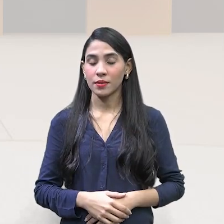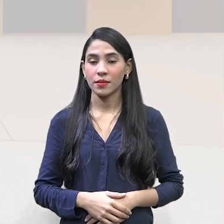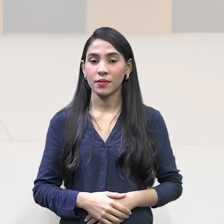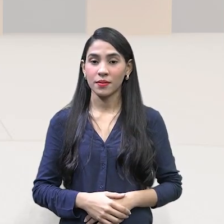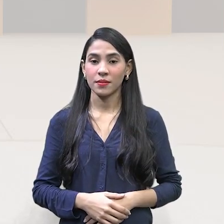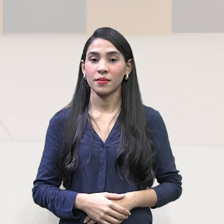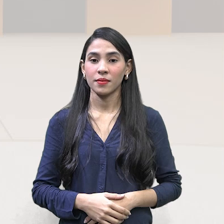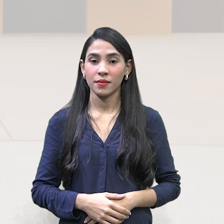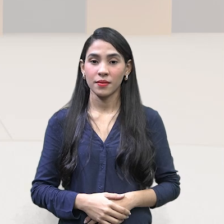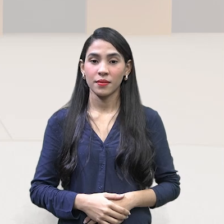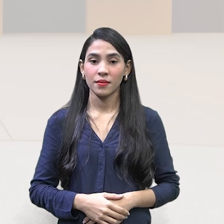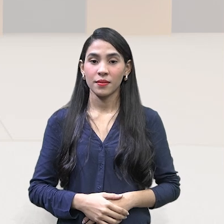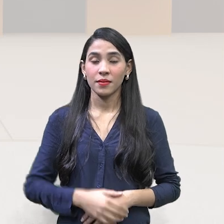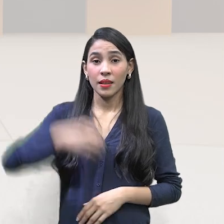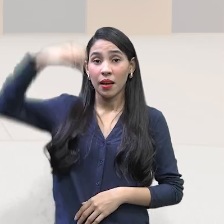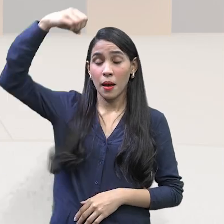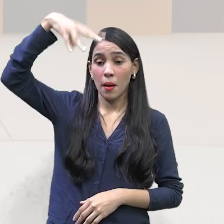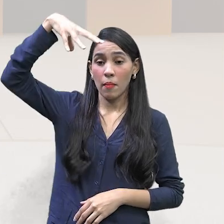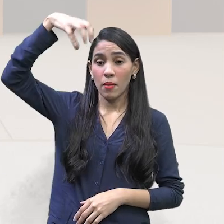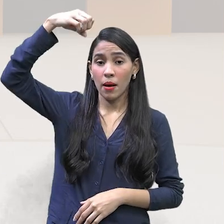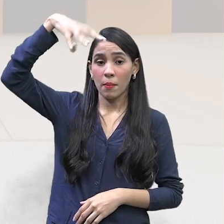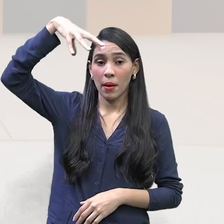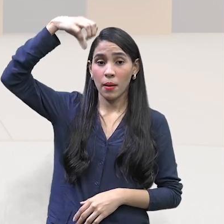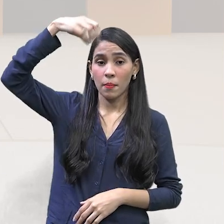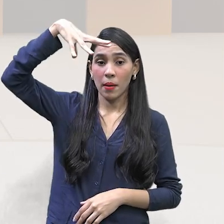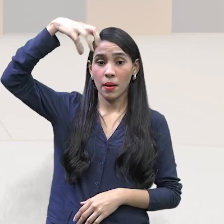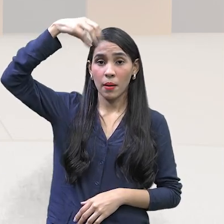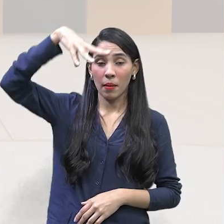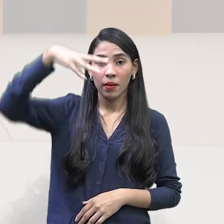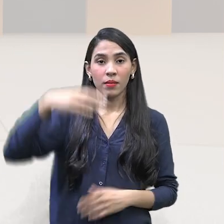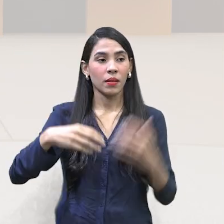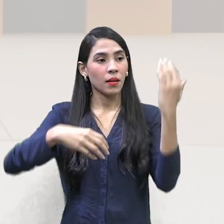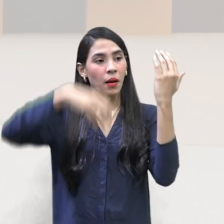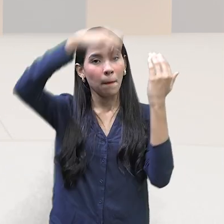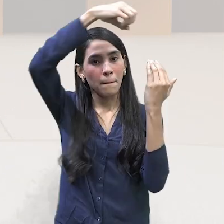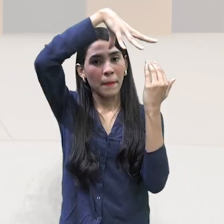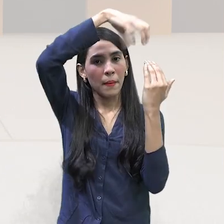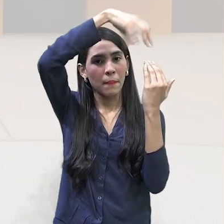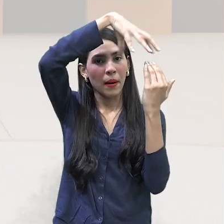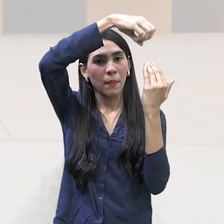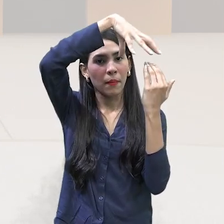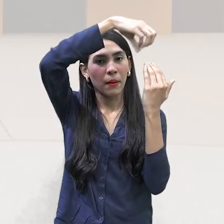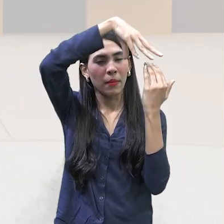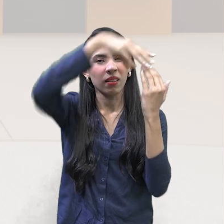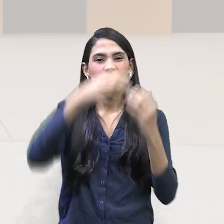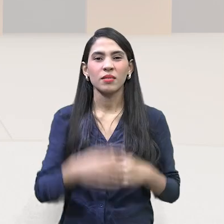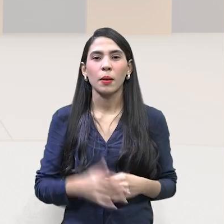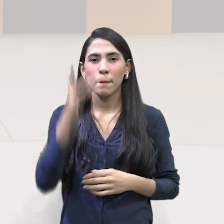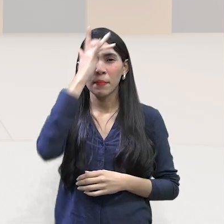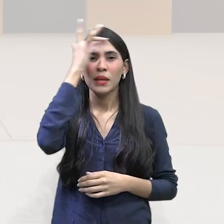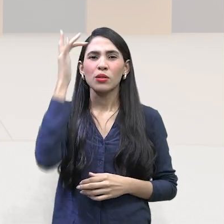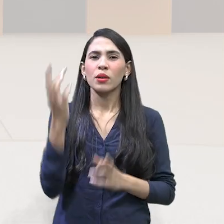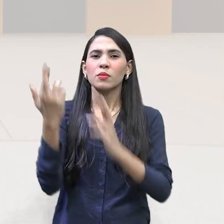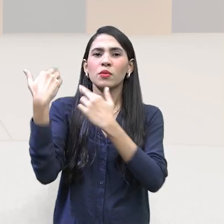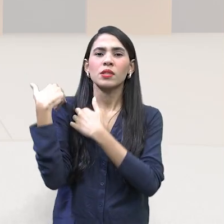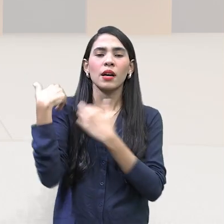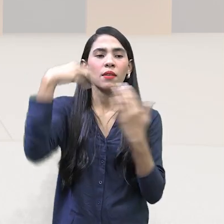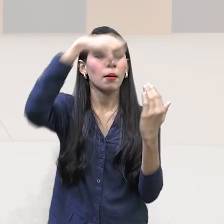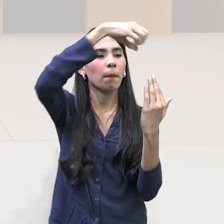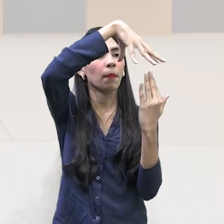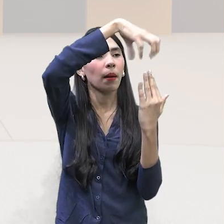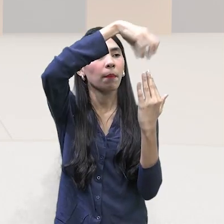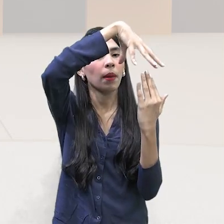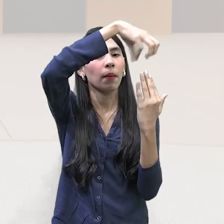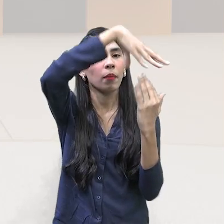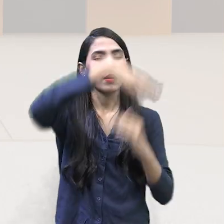ela, pessoal, o acendedor, né? O acendedor de porte. O que fazia um acendedor de porte? Os acendedores de porte